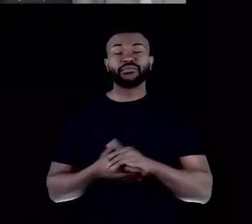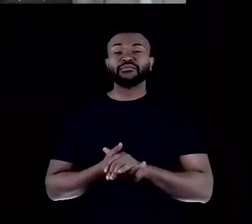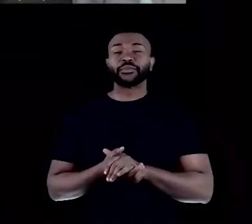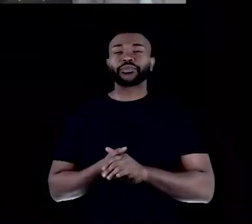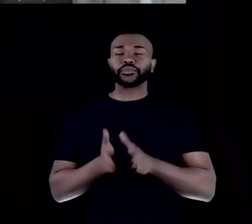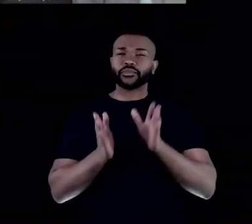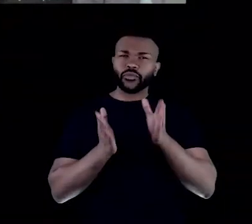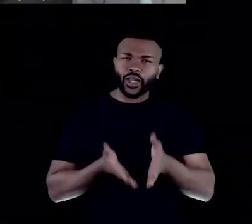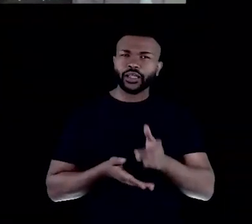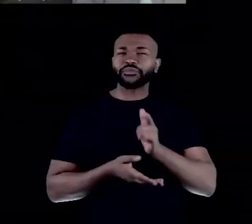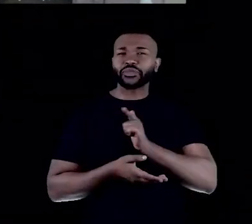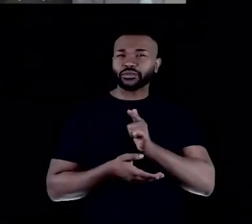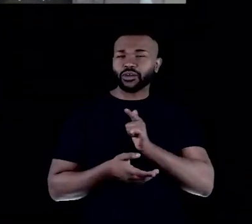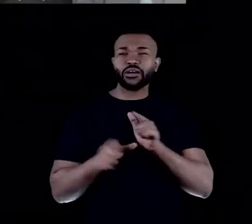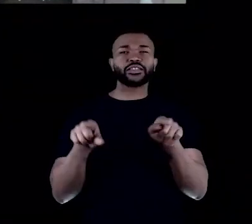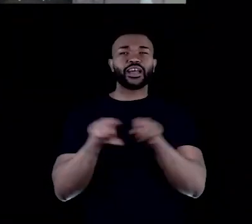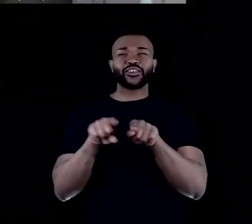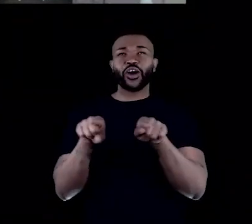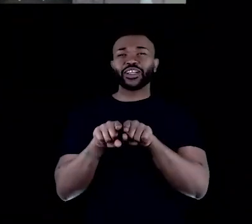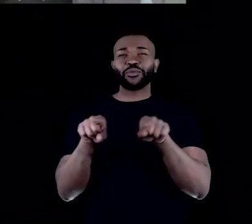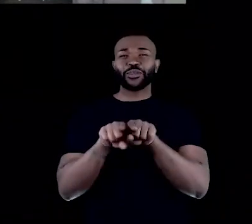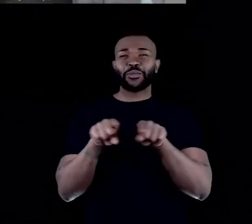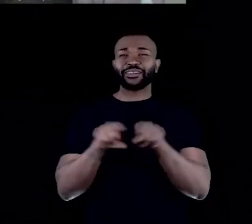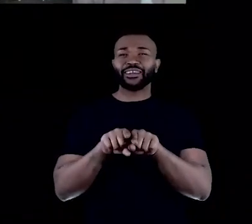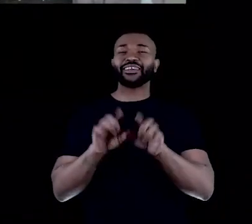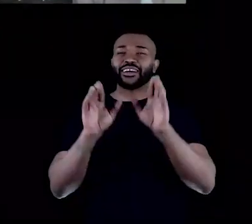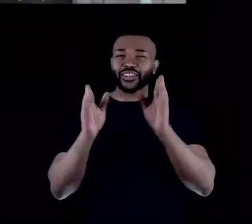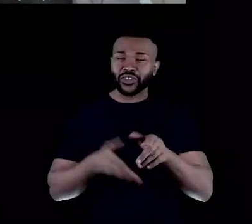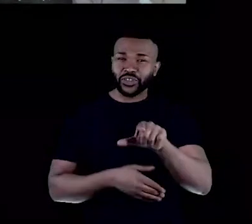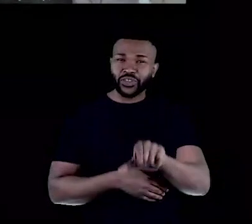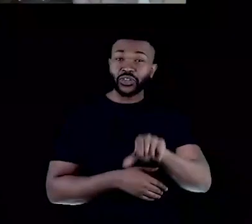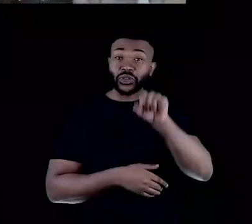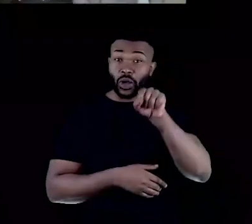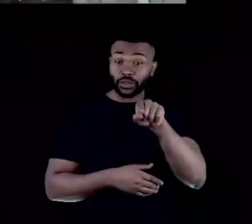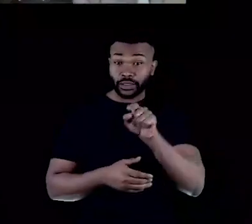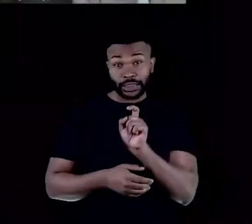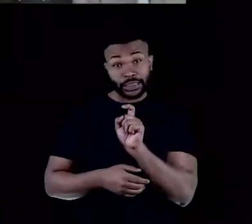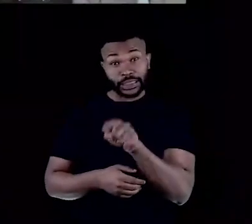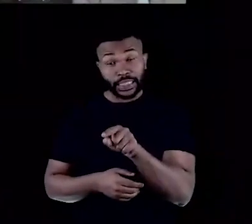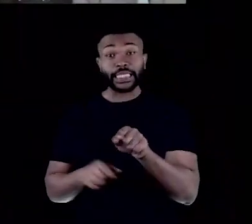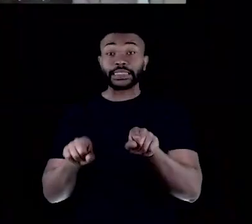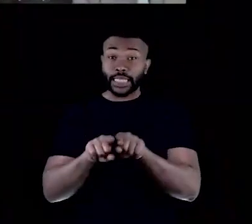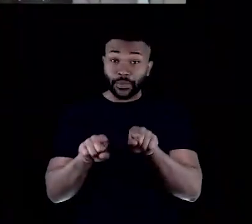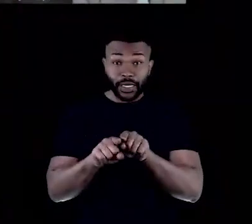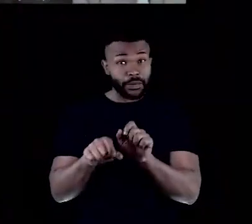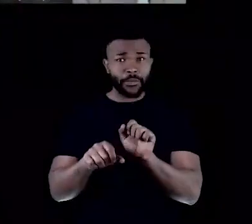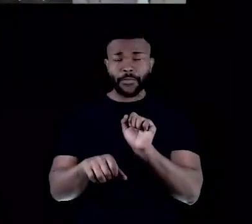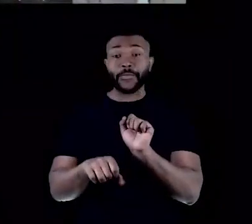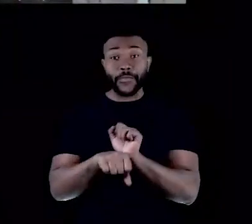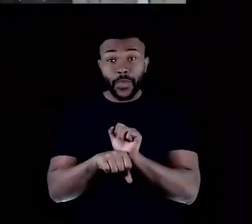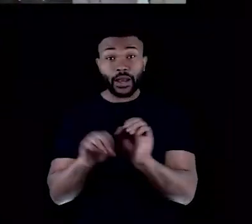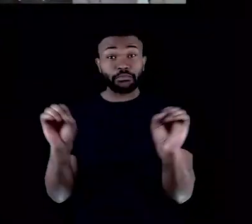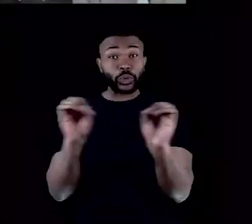Então, eu dei uma apropriada disso. E aí eu coloquei várias definições que conforme você clica na tela, você dá um